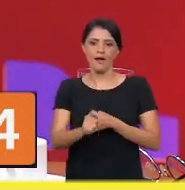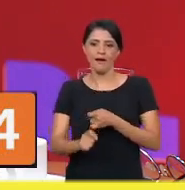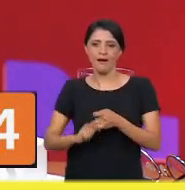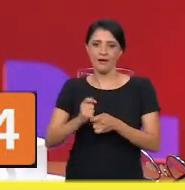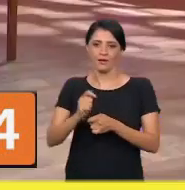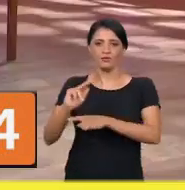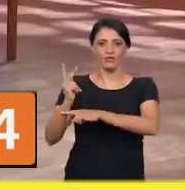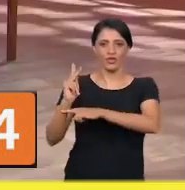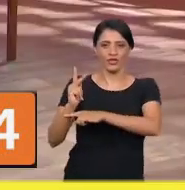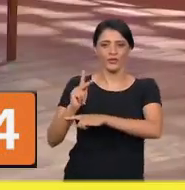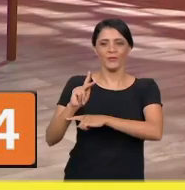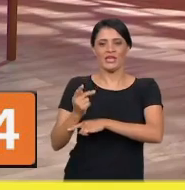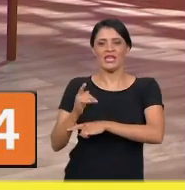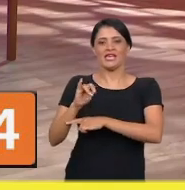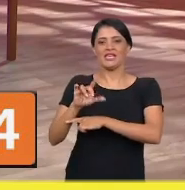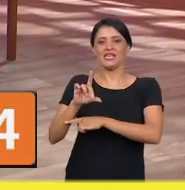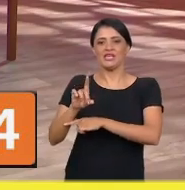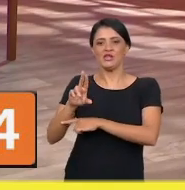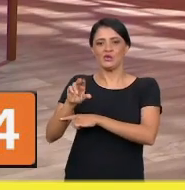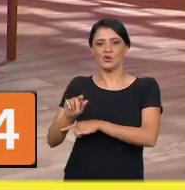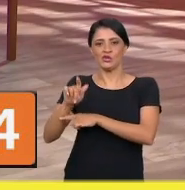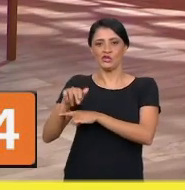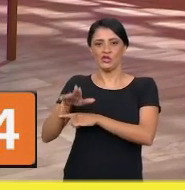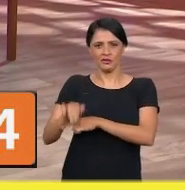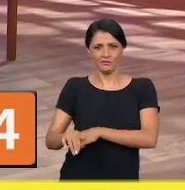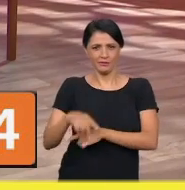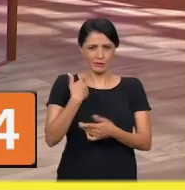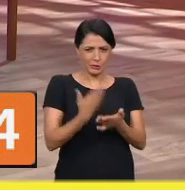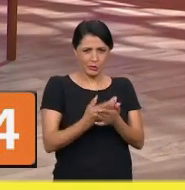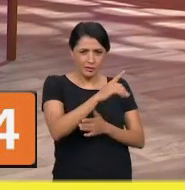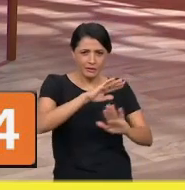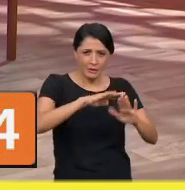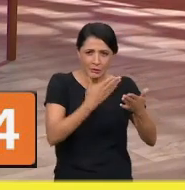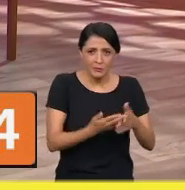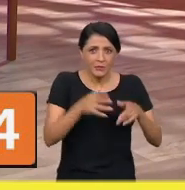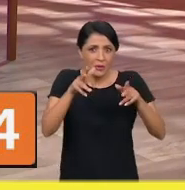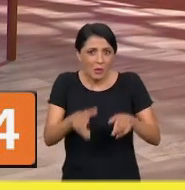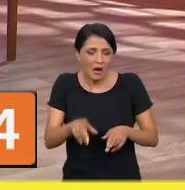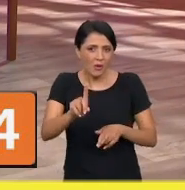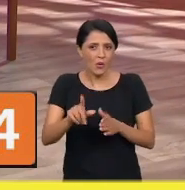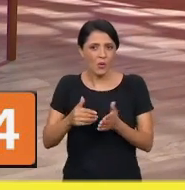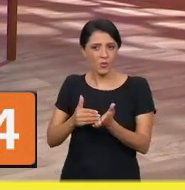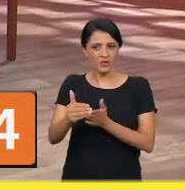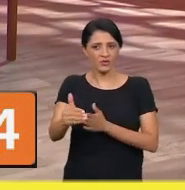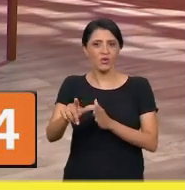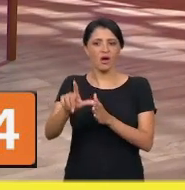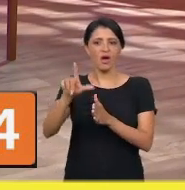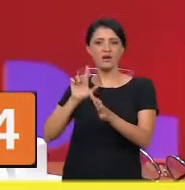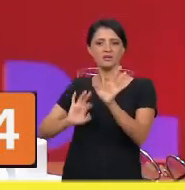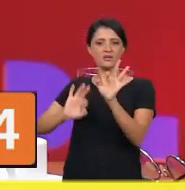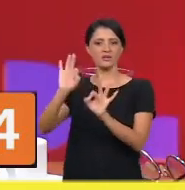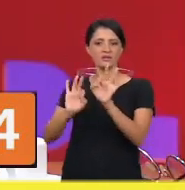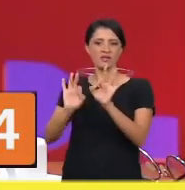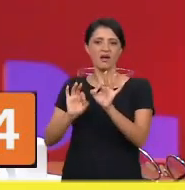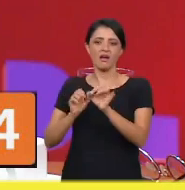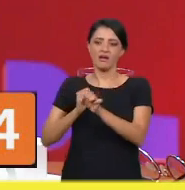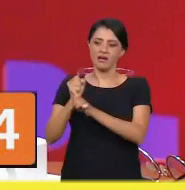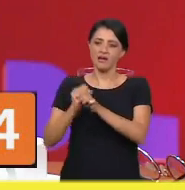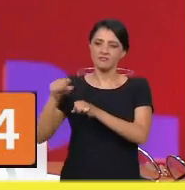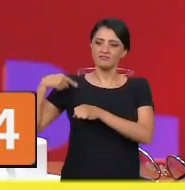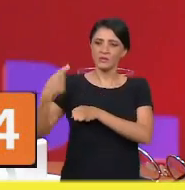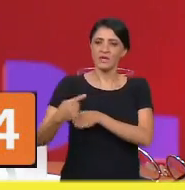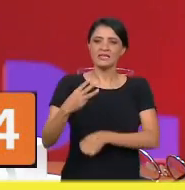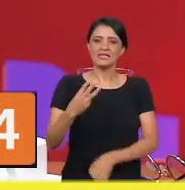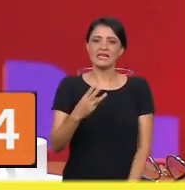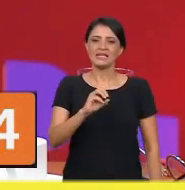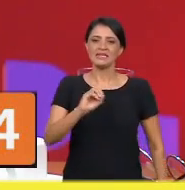Tá, então, os átomos que a gente estuda na escola nem sempre estiveram aí, é isso? Nem sempre. Eles começaram a se organizar muito tempo depois. 300 mil